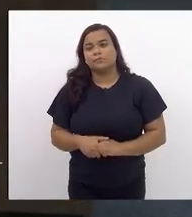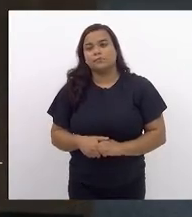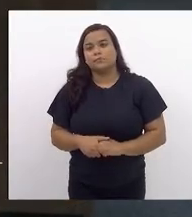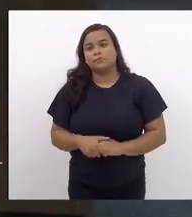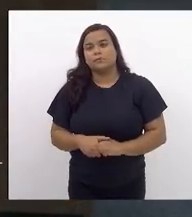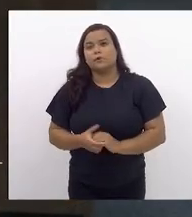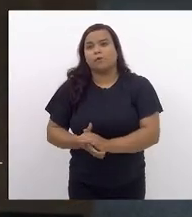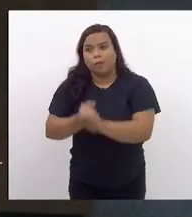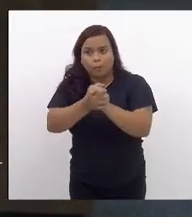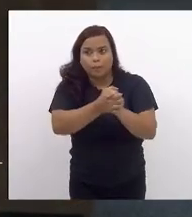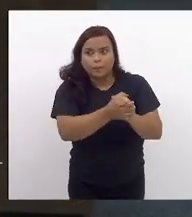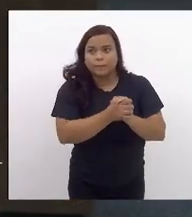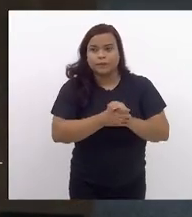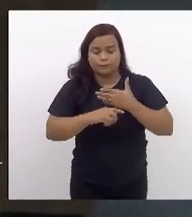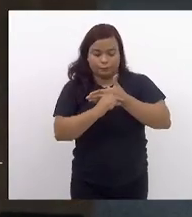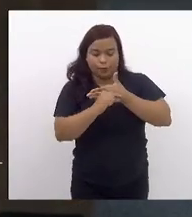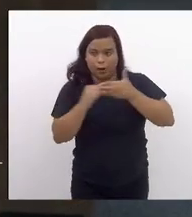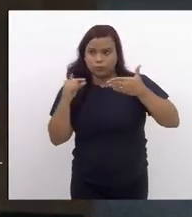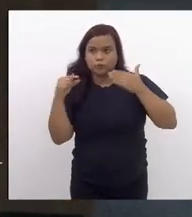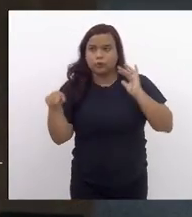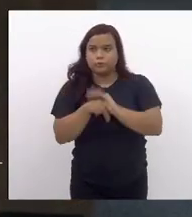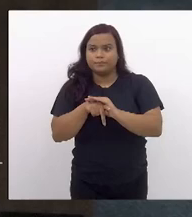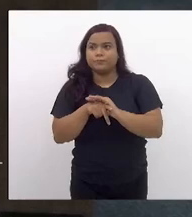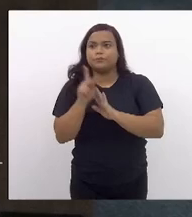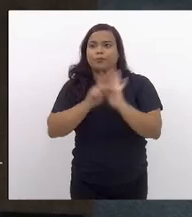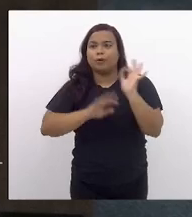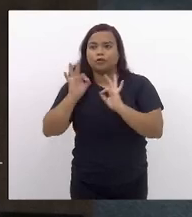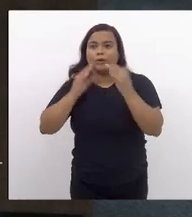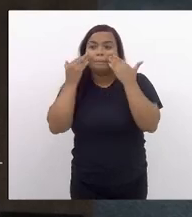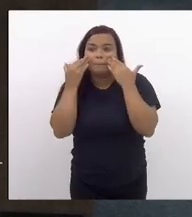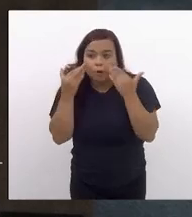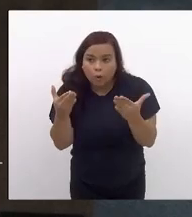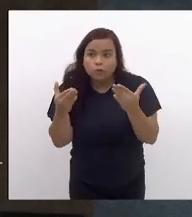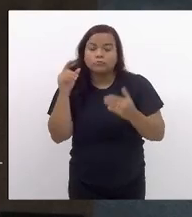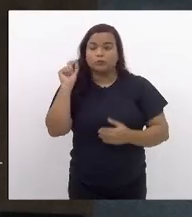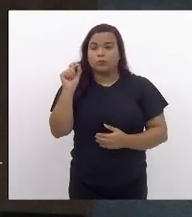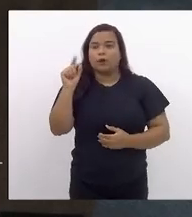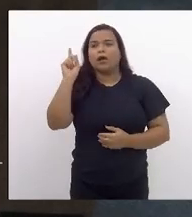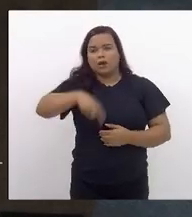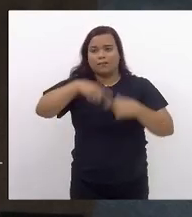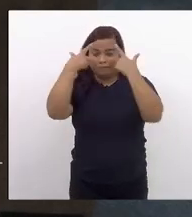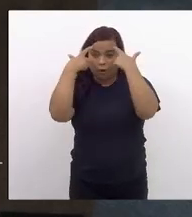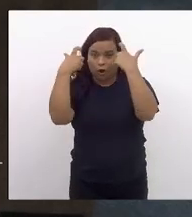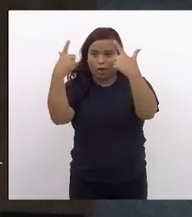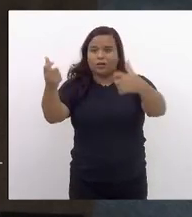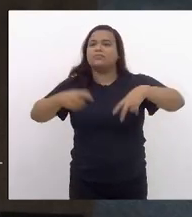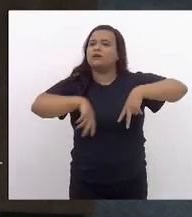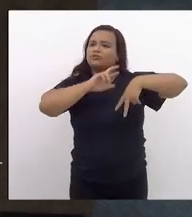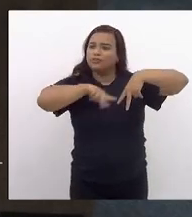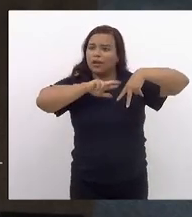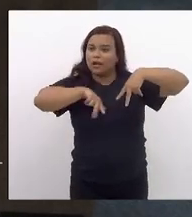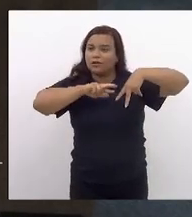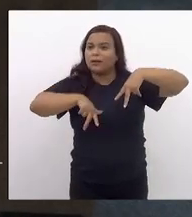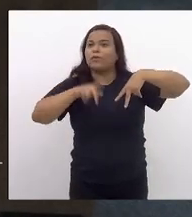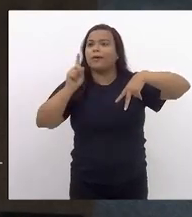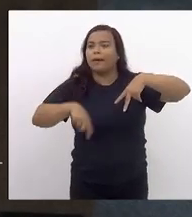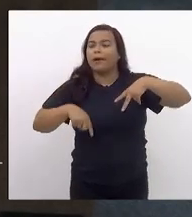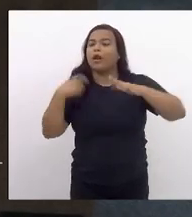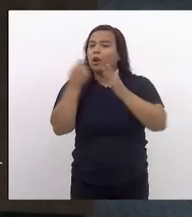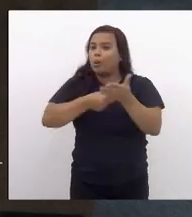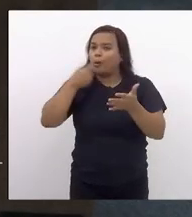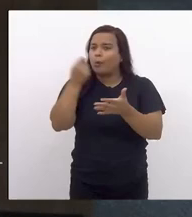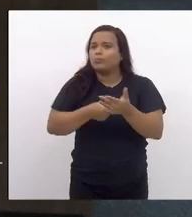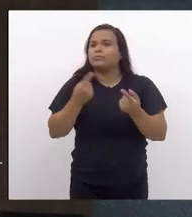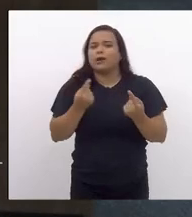as autoras e autores desse projeto, que colocam em evidência a questão da violência de gênero, a luta contra o feminicídio